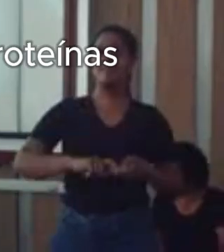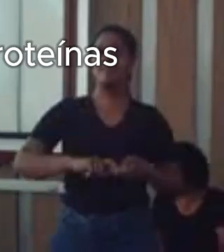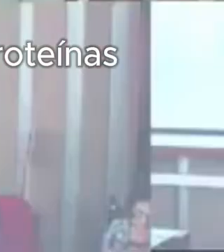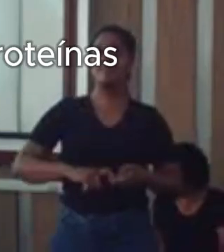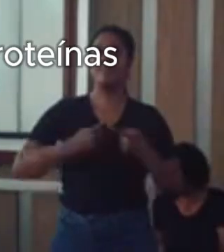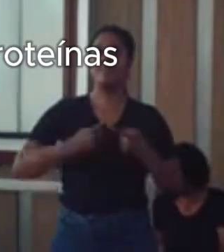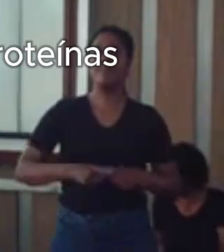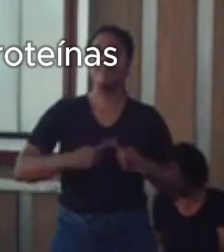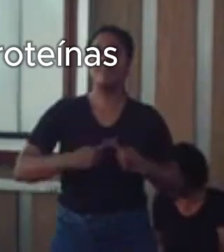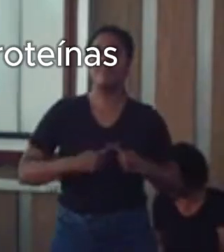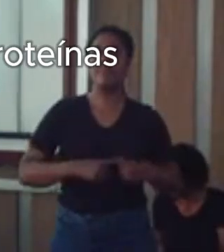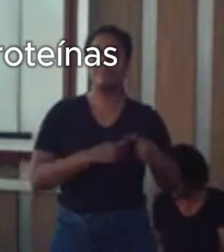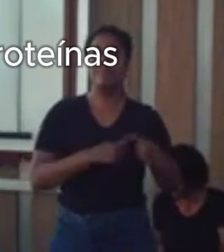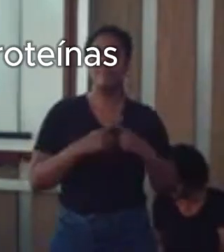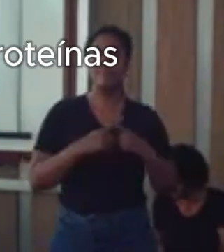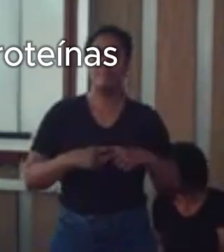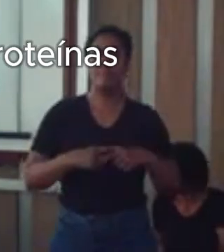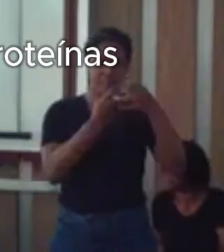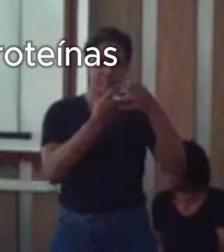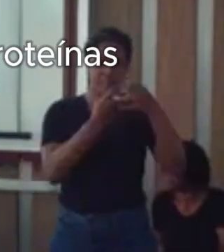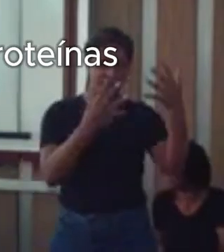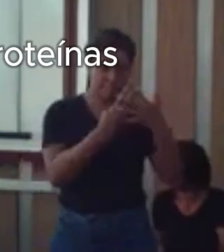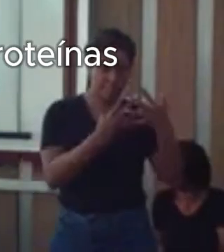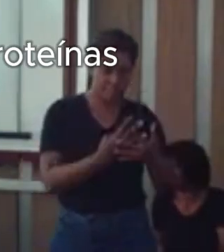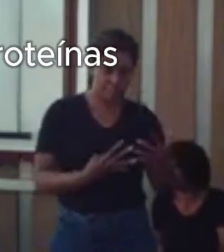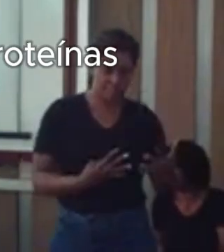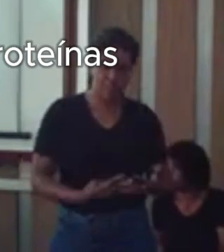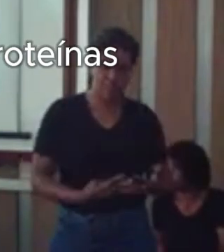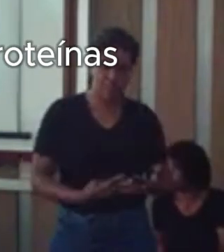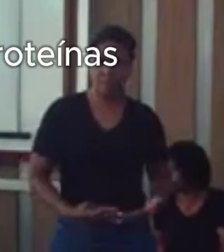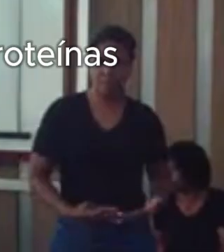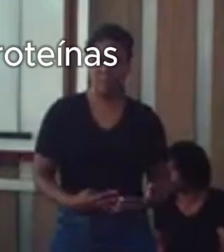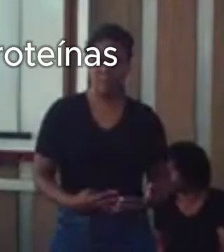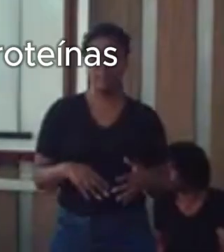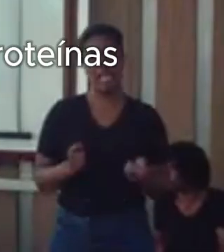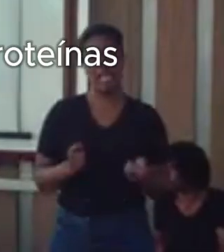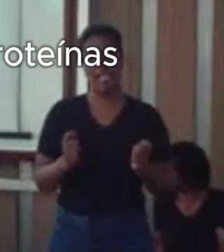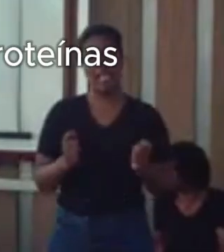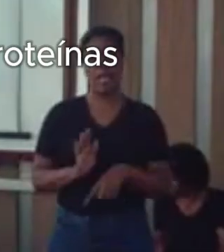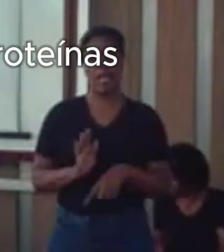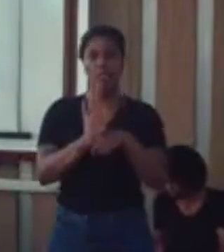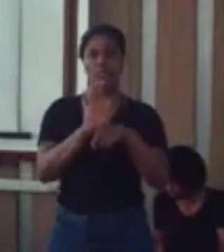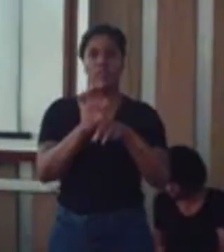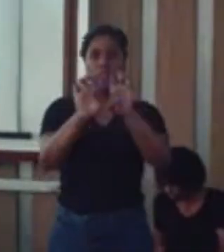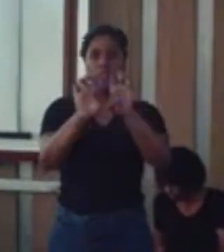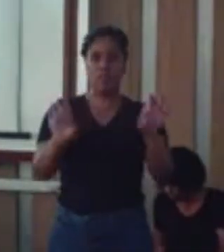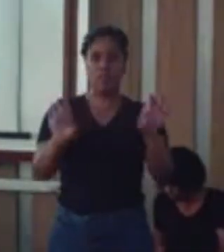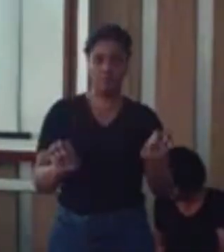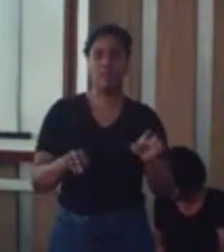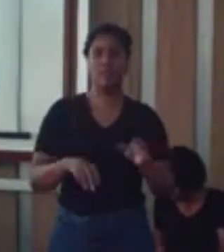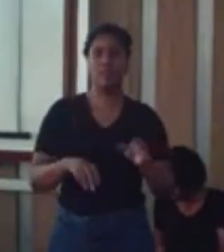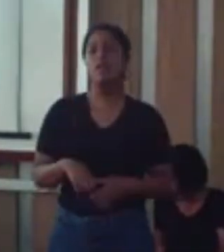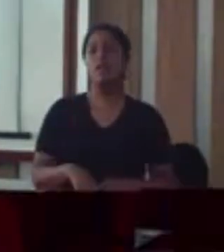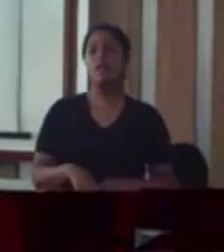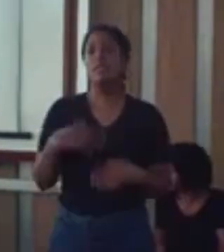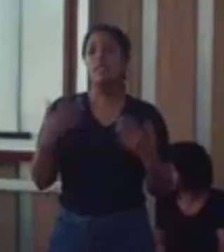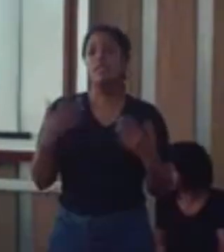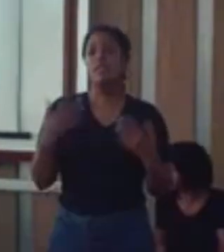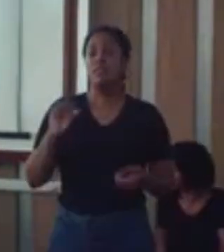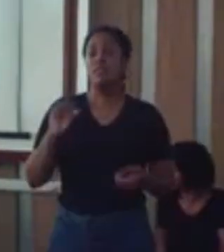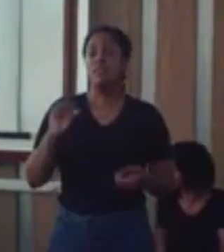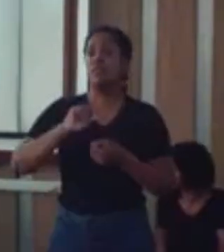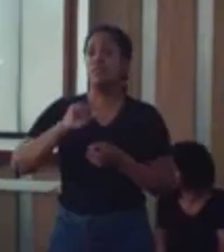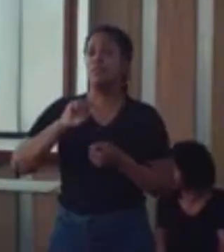de proteínas que estão ali trançadas e que dão essa estrutura. E isso